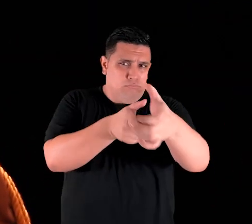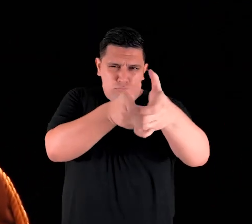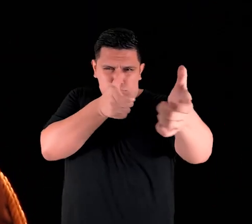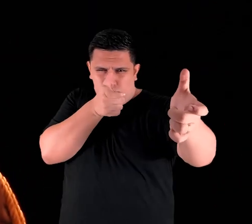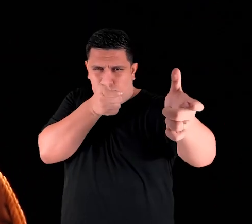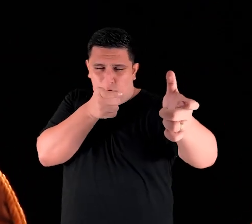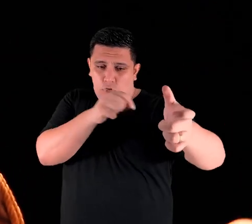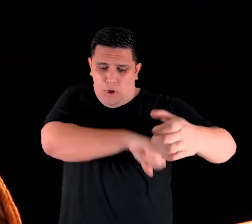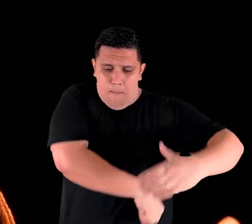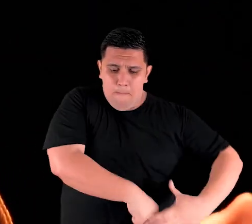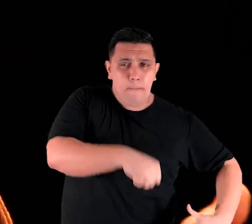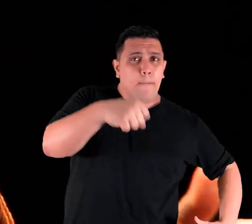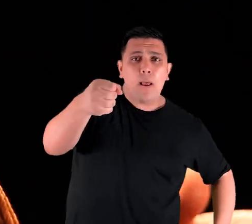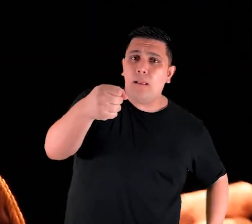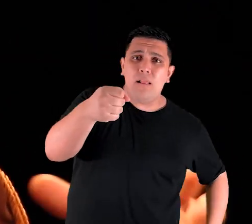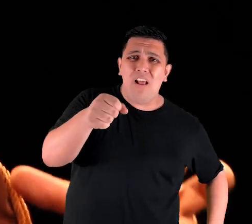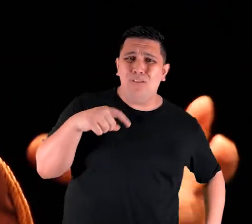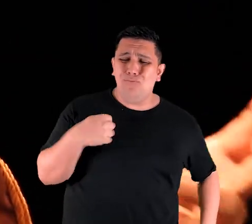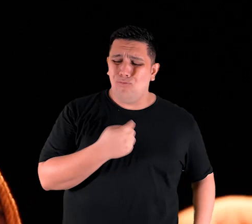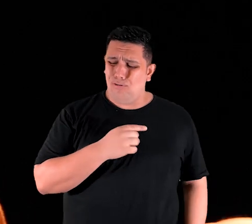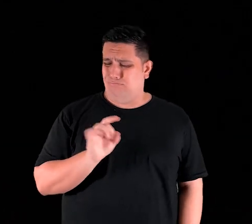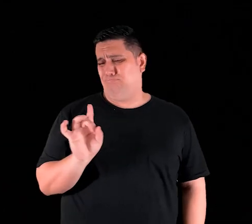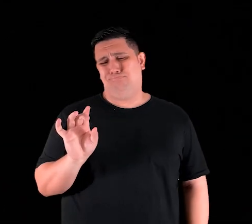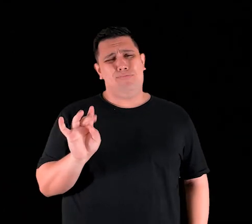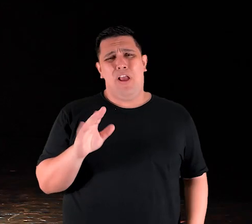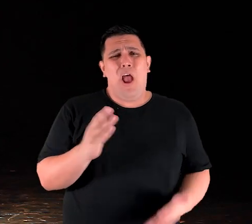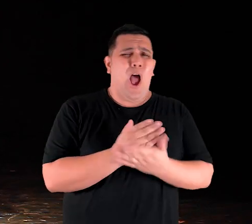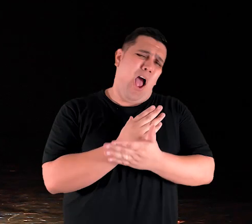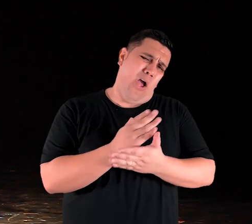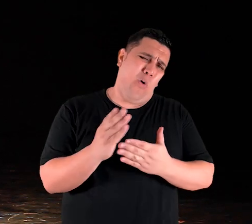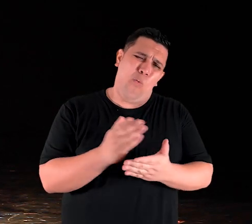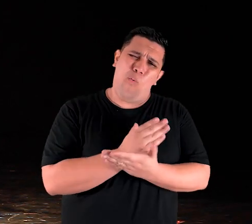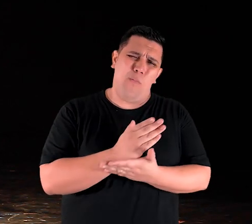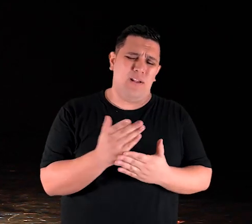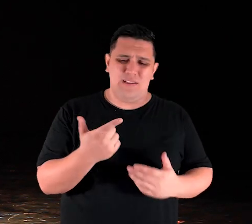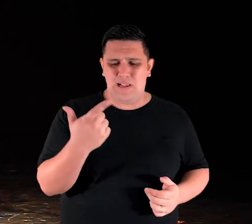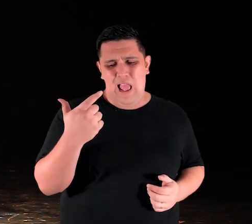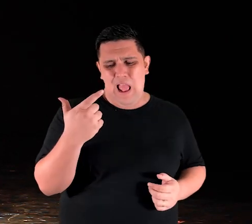espadas. Nós só tínhamos algumas armas que hoje